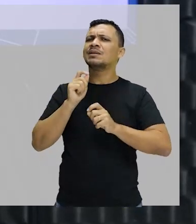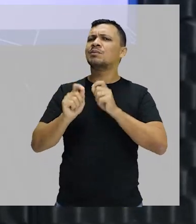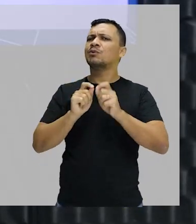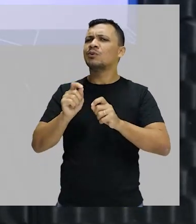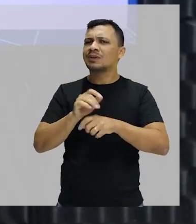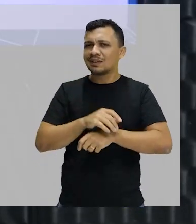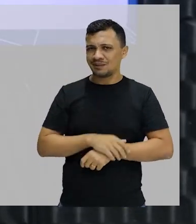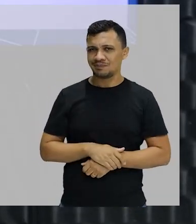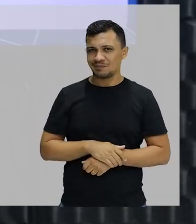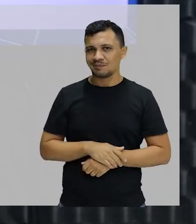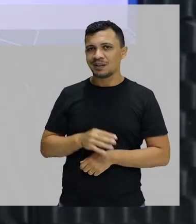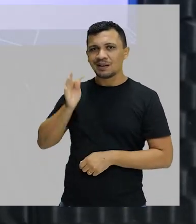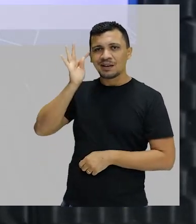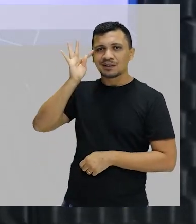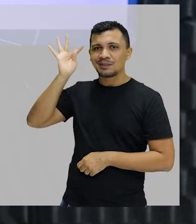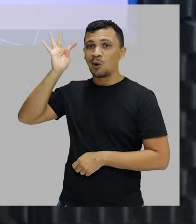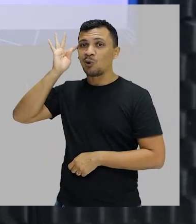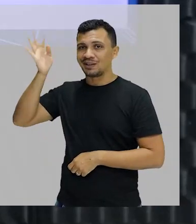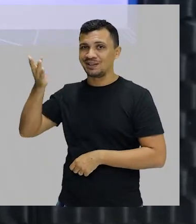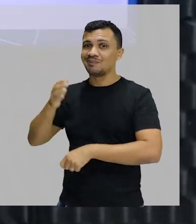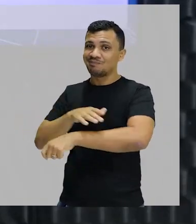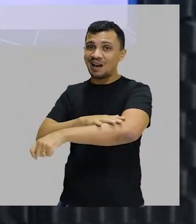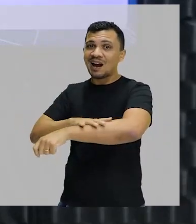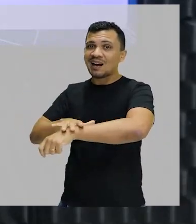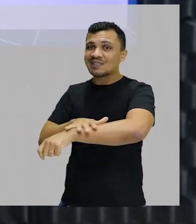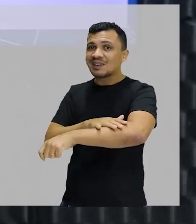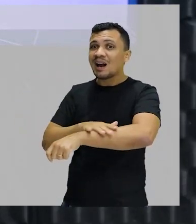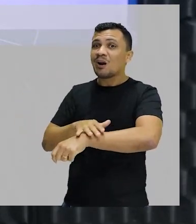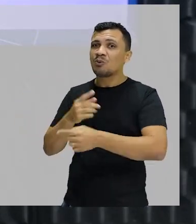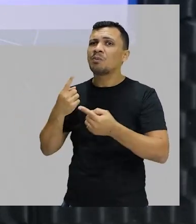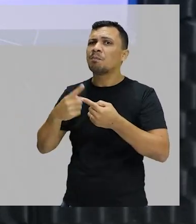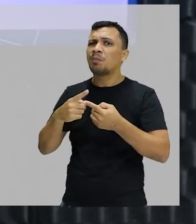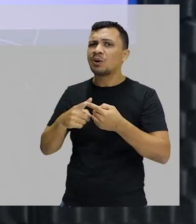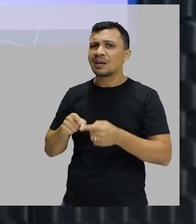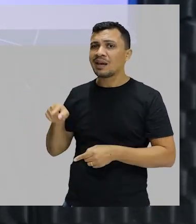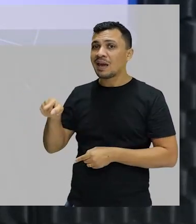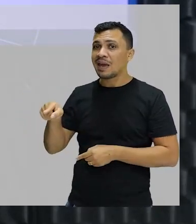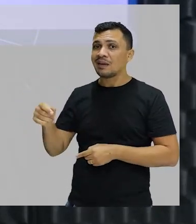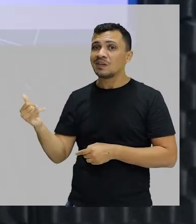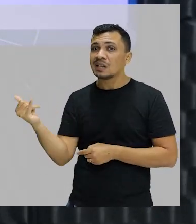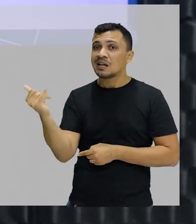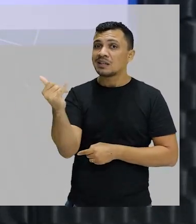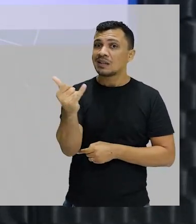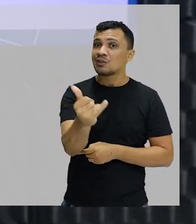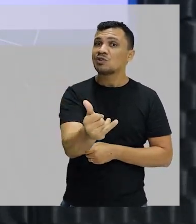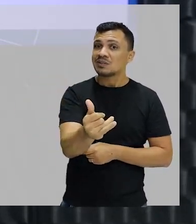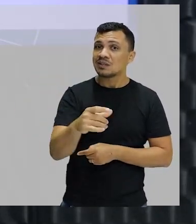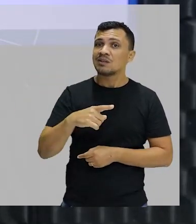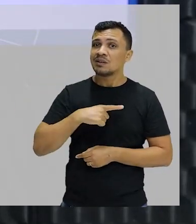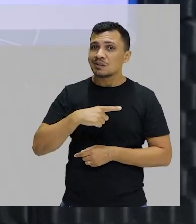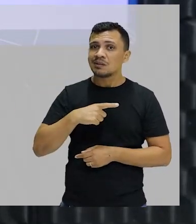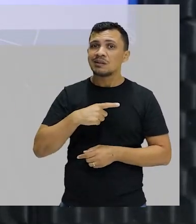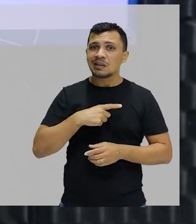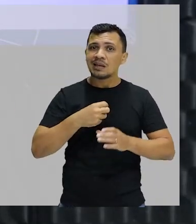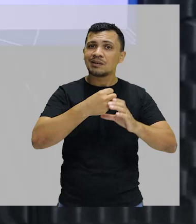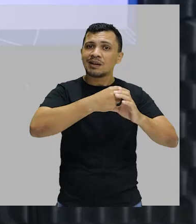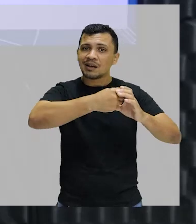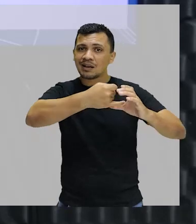gente diz que essa teoria é uma teoria racial. Porque ele está dizendo que existe uma predisposição que vem dessas